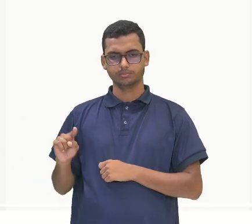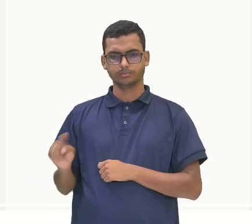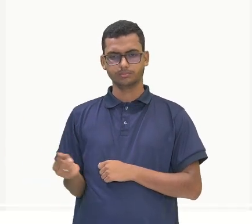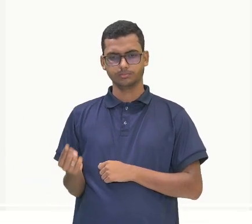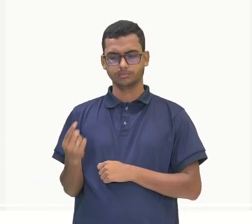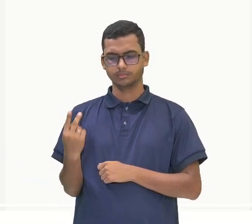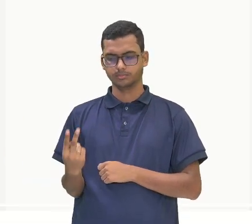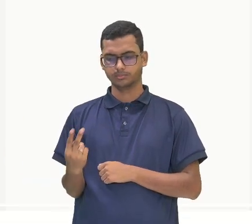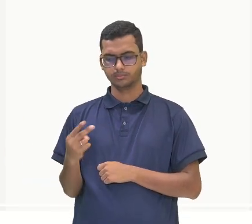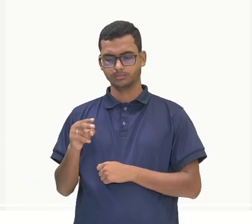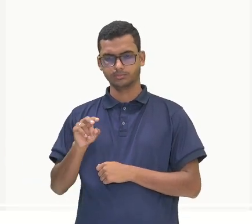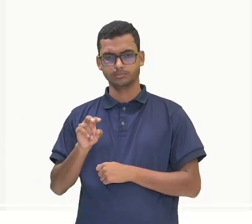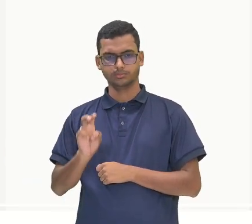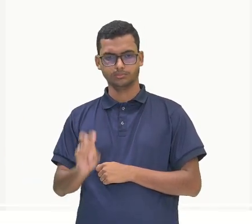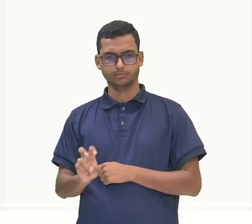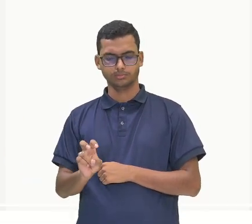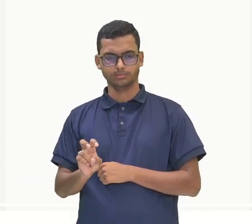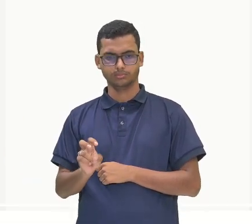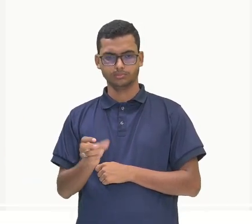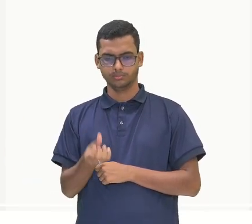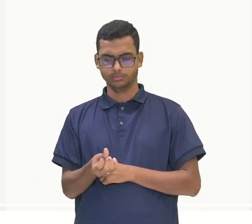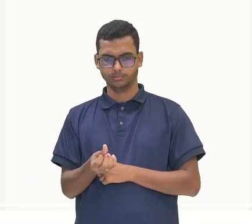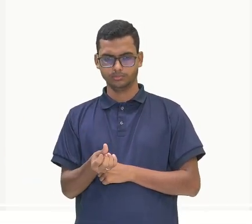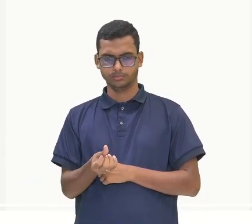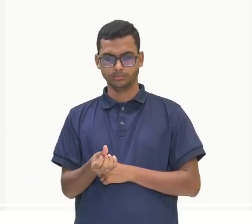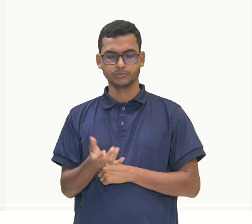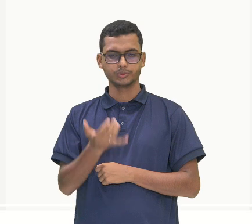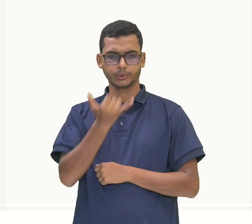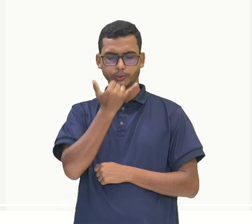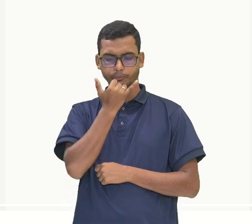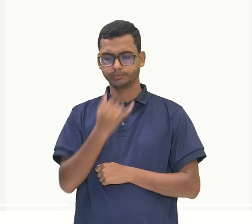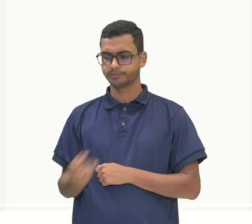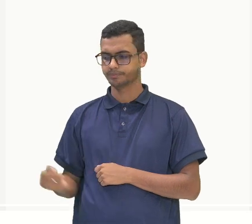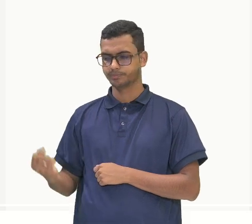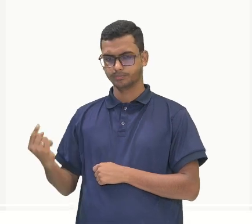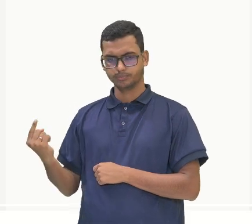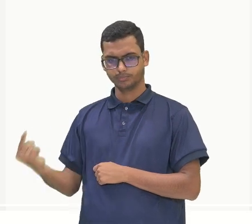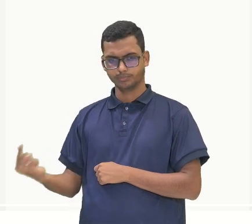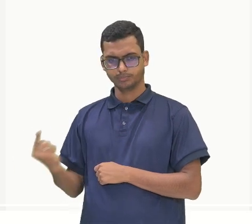11,254. Então, a primeira coisa que eu vou escrever é a vírgula.